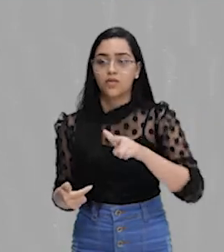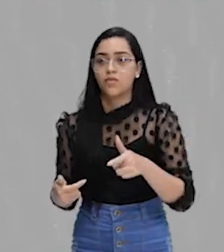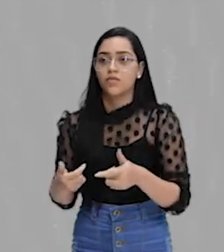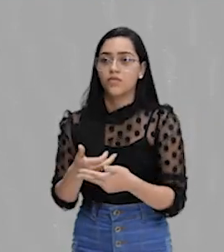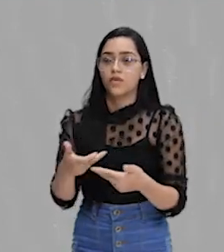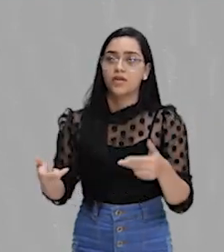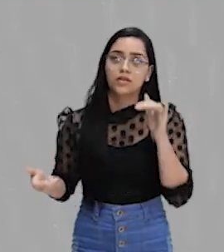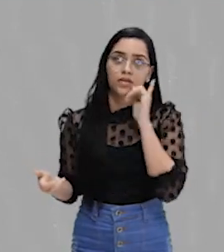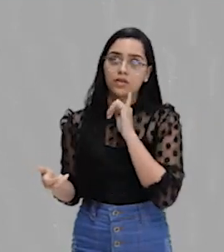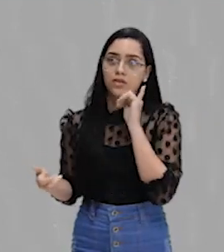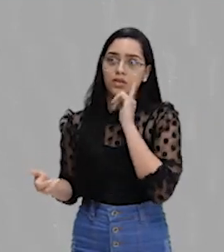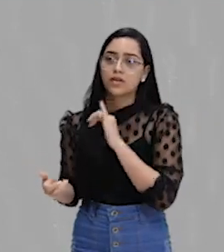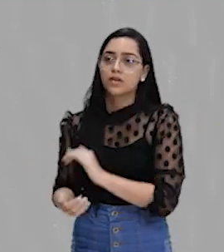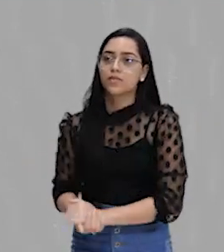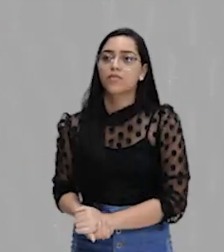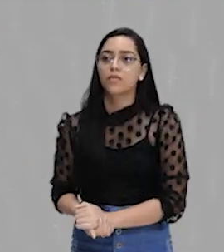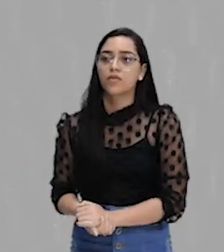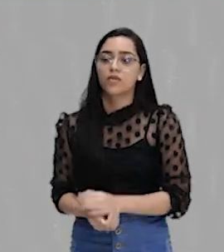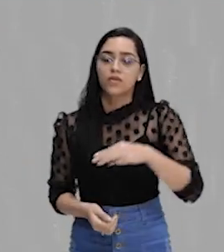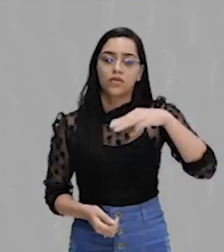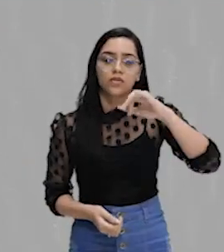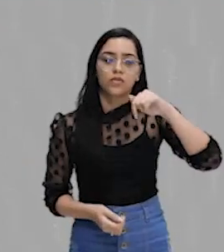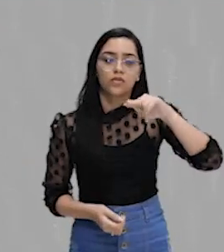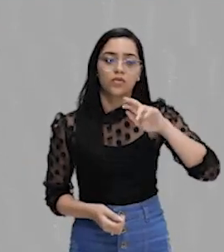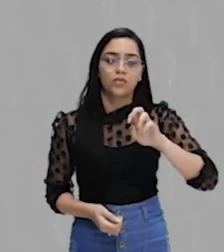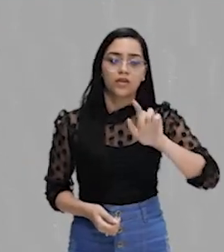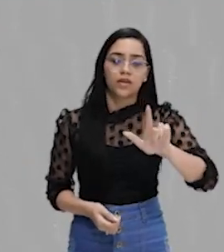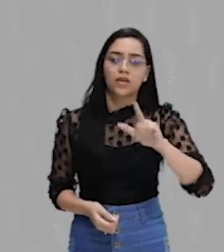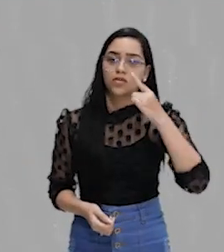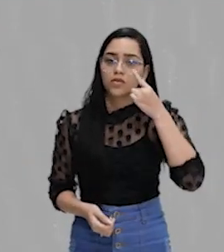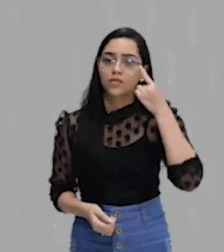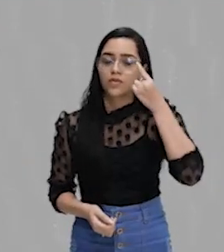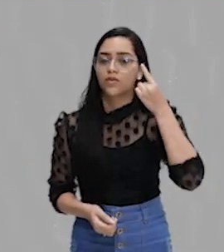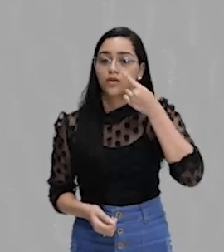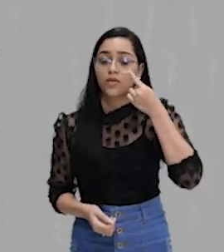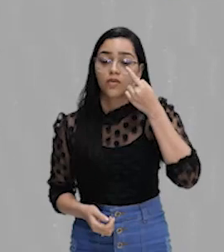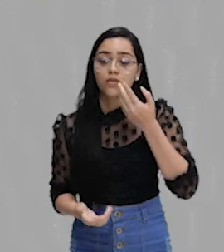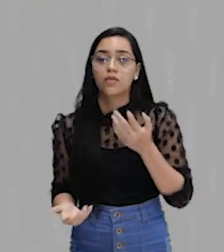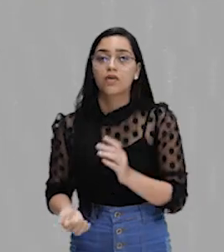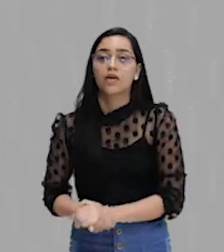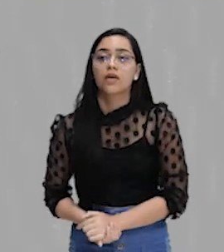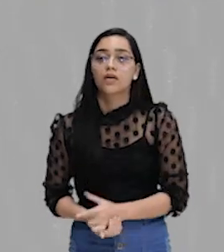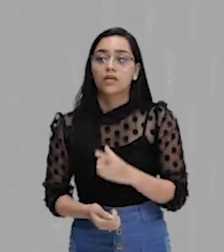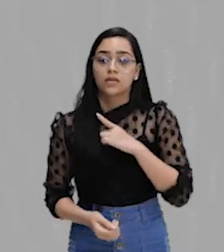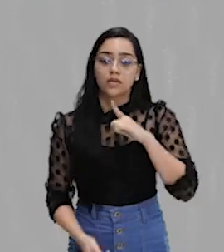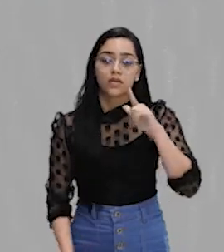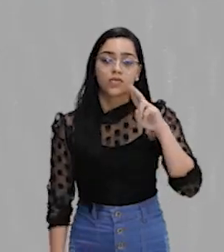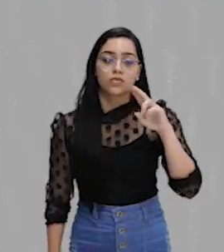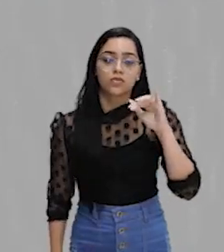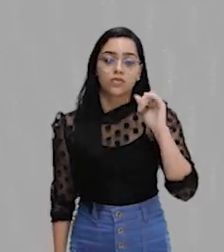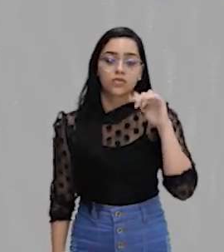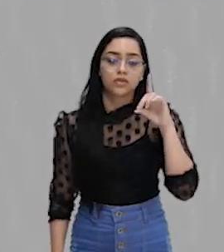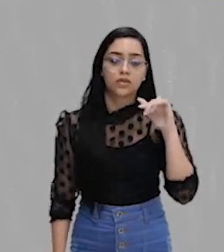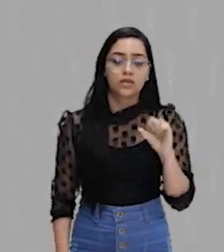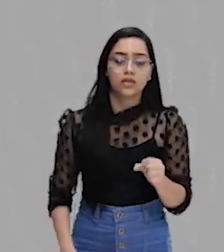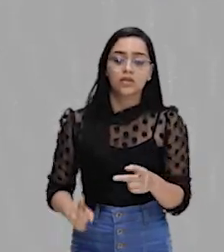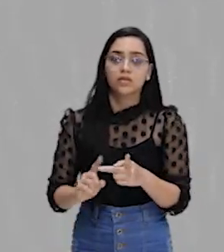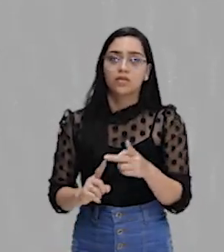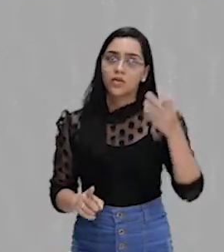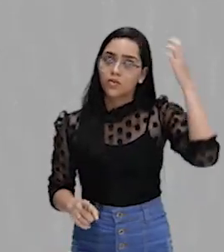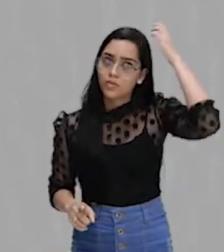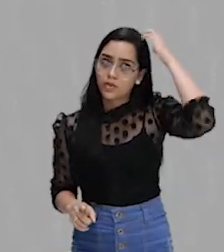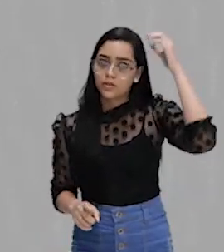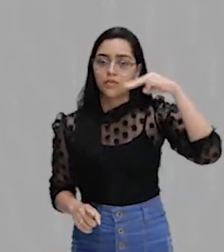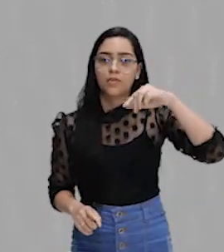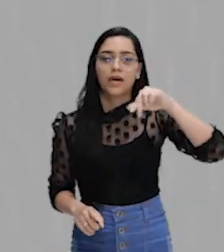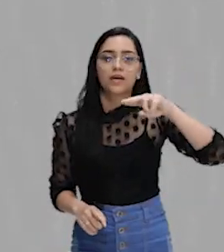como, por exemplo, do Miguel de Cervantes, do espanhol Dom Quixote, os Lusíadas de Camões, o Príncipe de